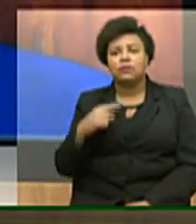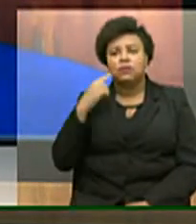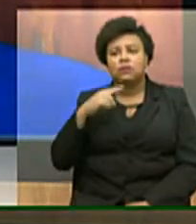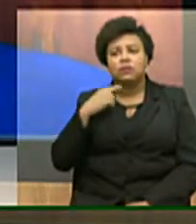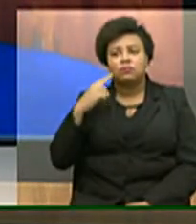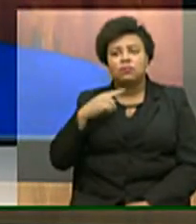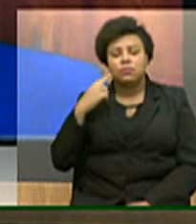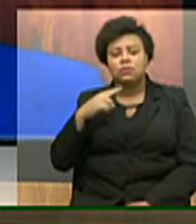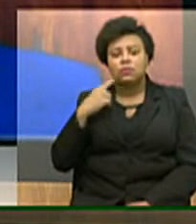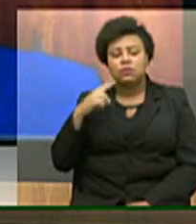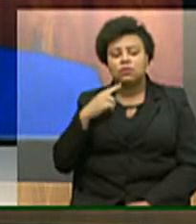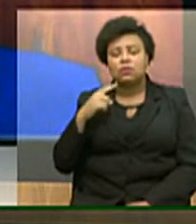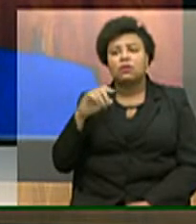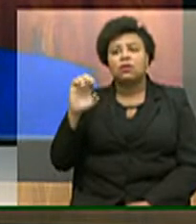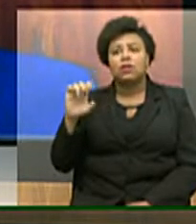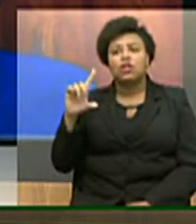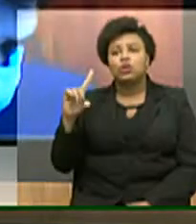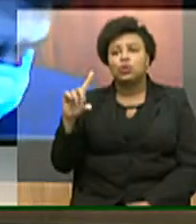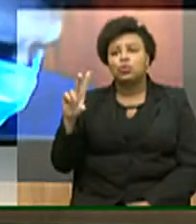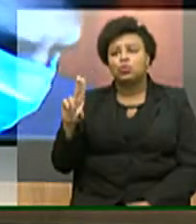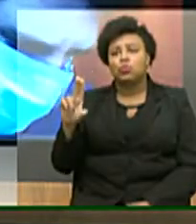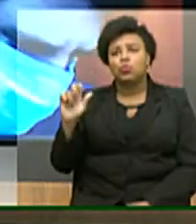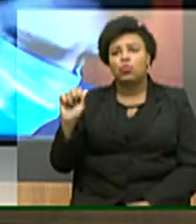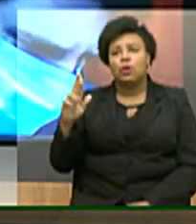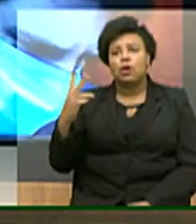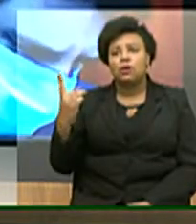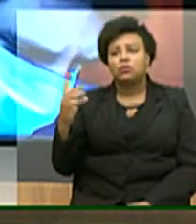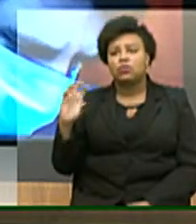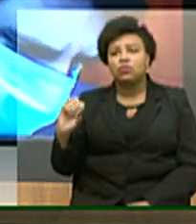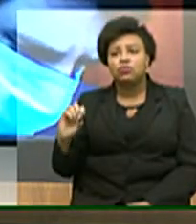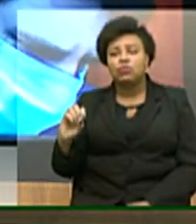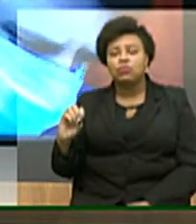Deputado Eduardo Loureiro.